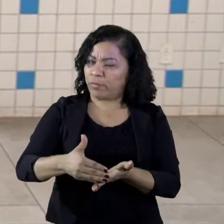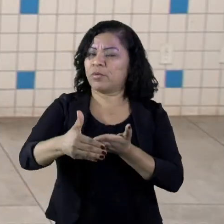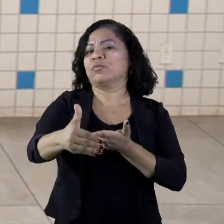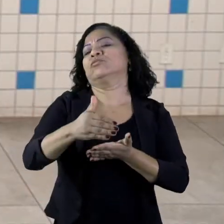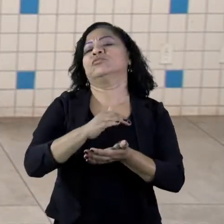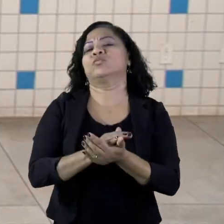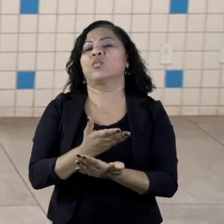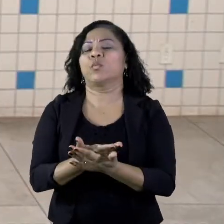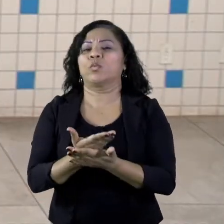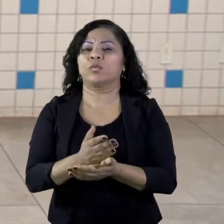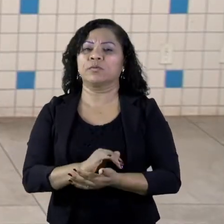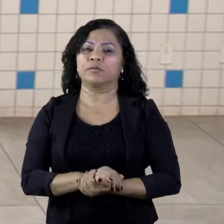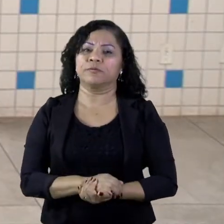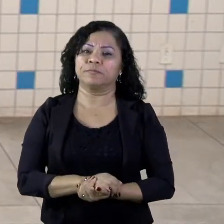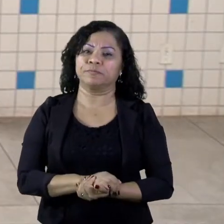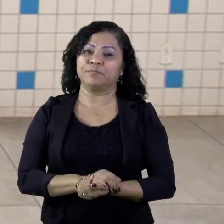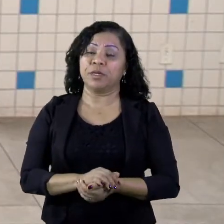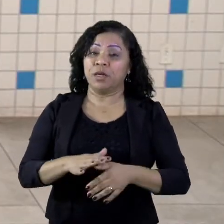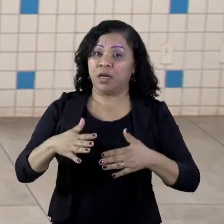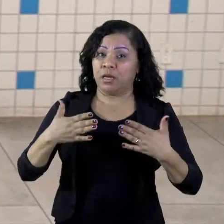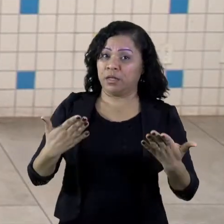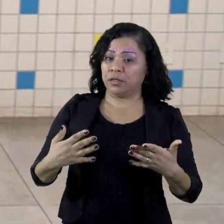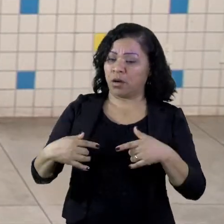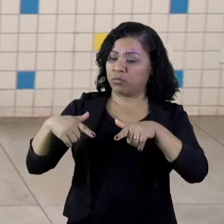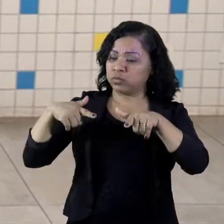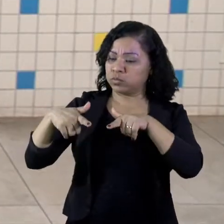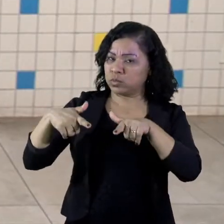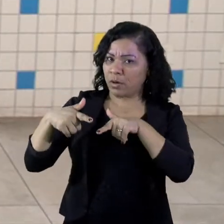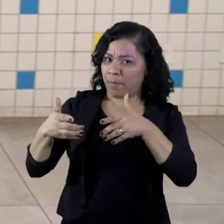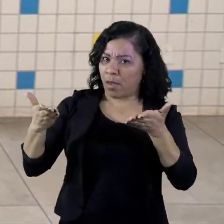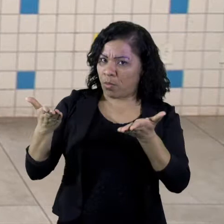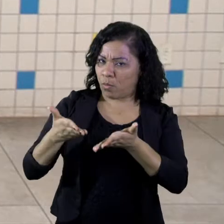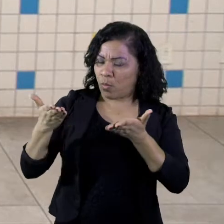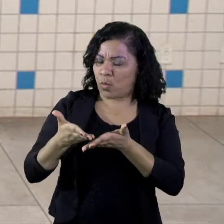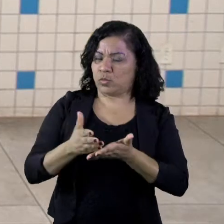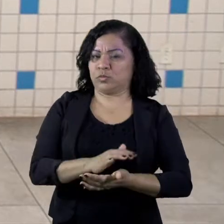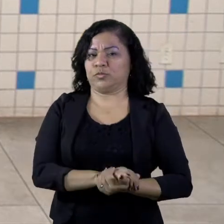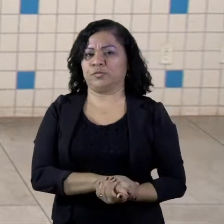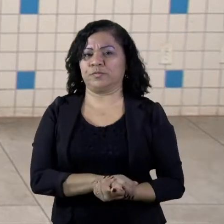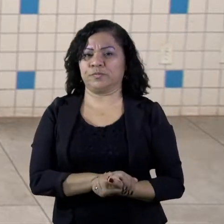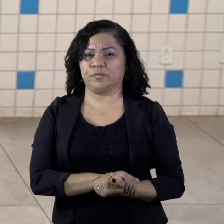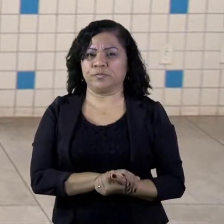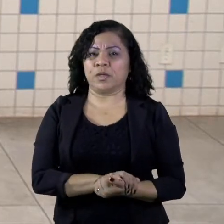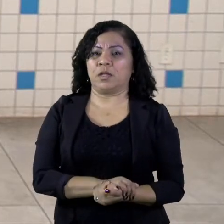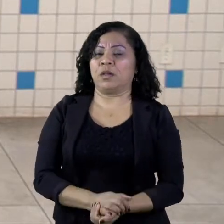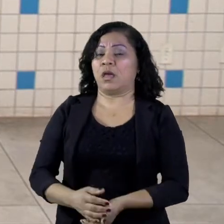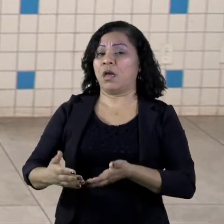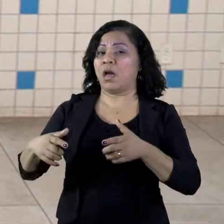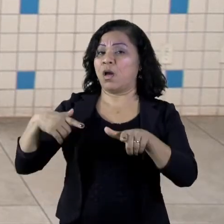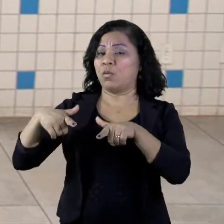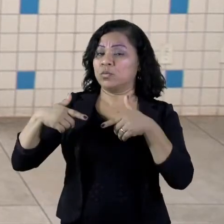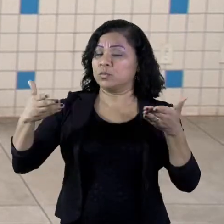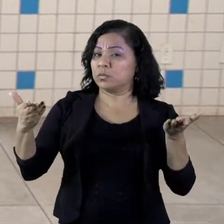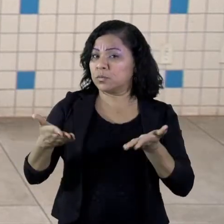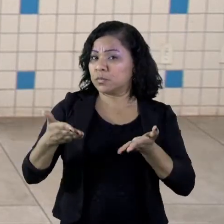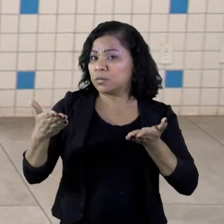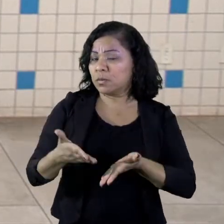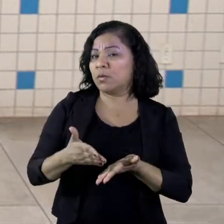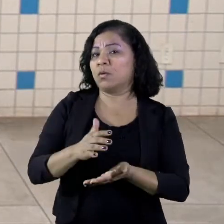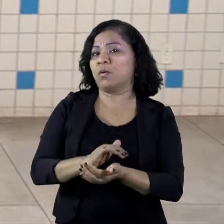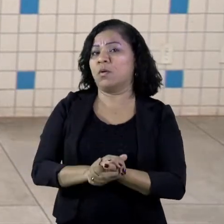aula. As condições de trabalho do nosso mundo atual. As condições de trabalho do nosso mundo atual, elas vêm